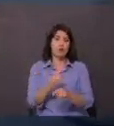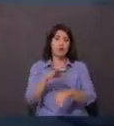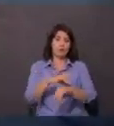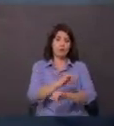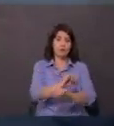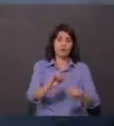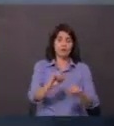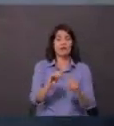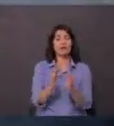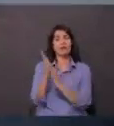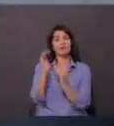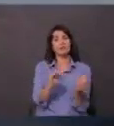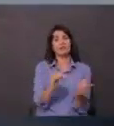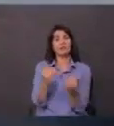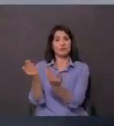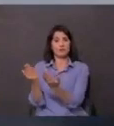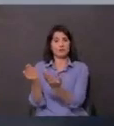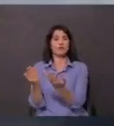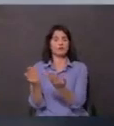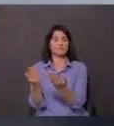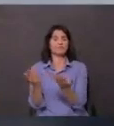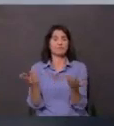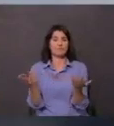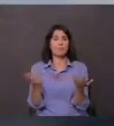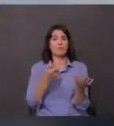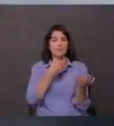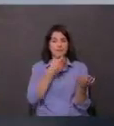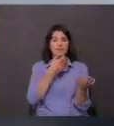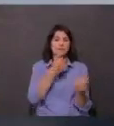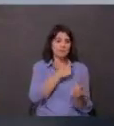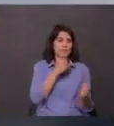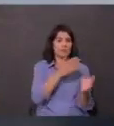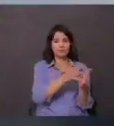Deus, faz sentido tudo o que aqui viveis.